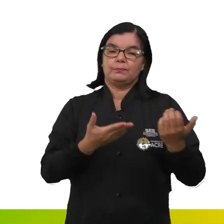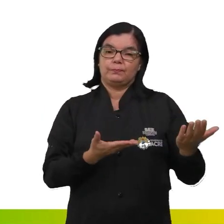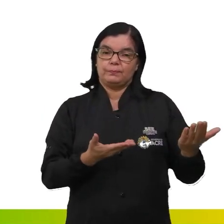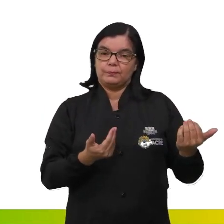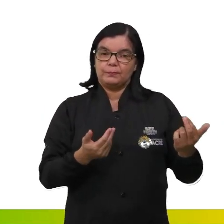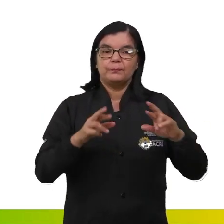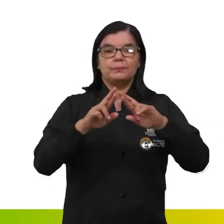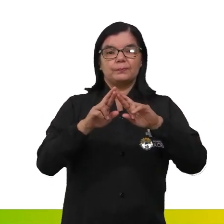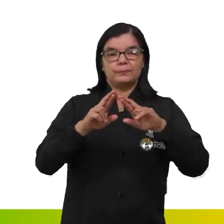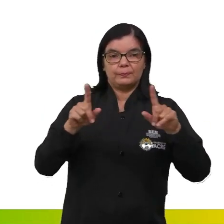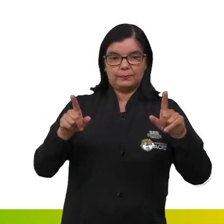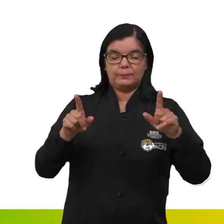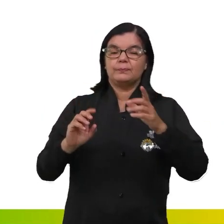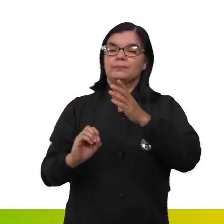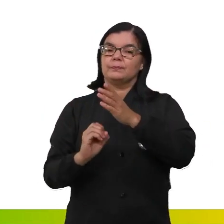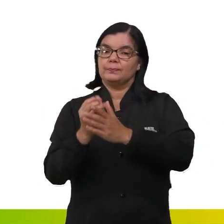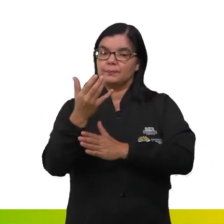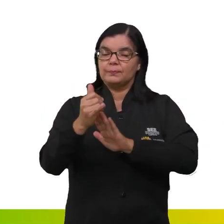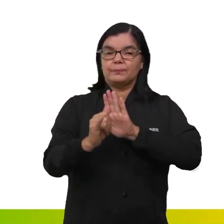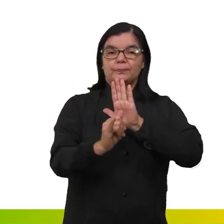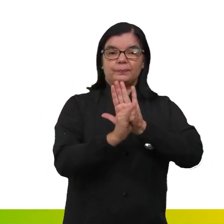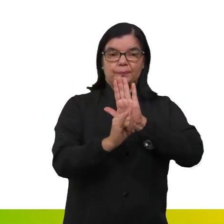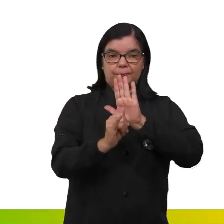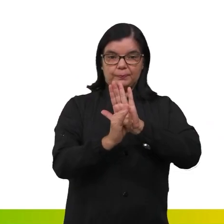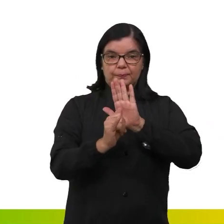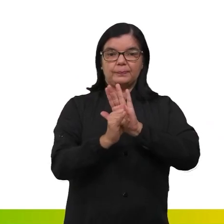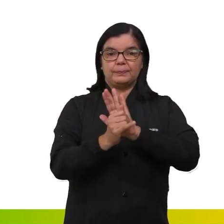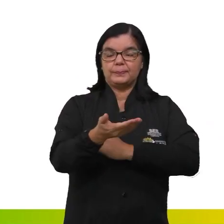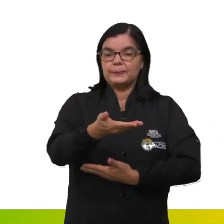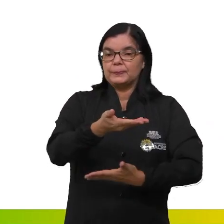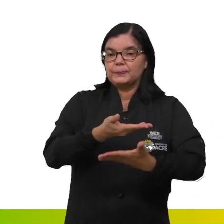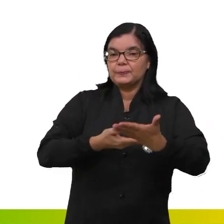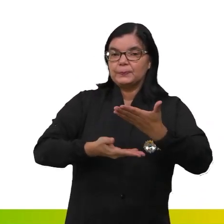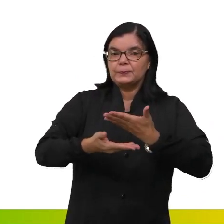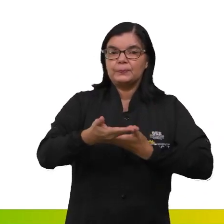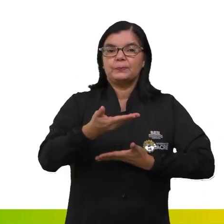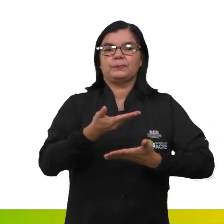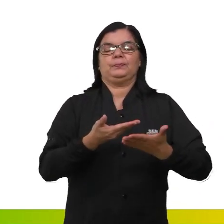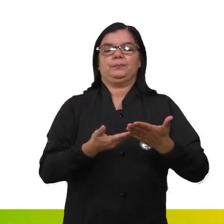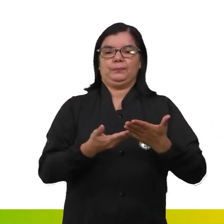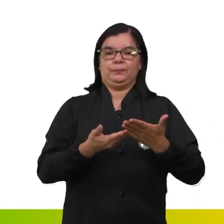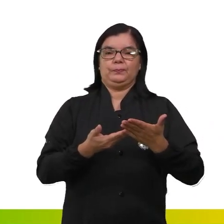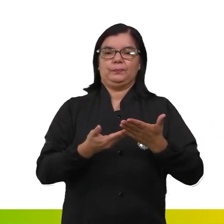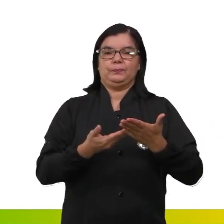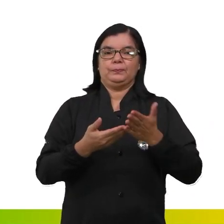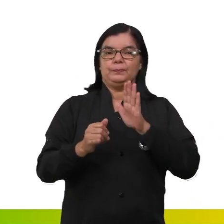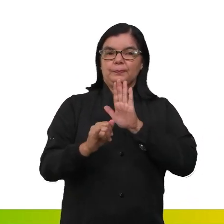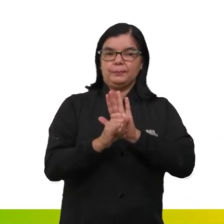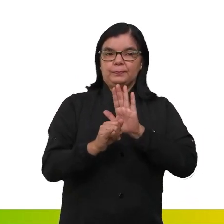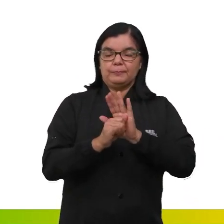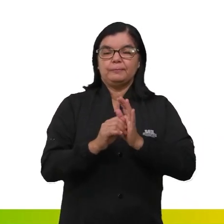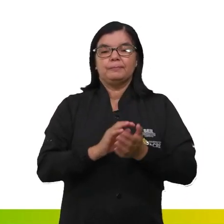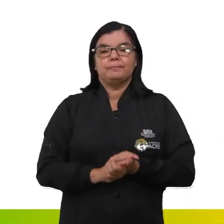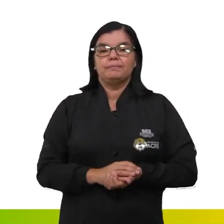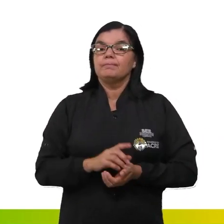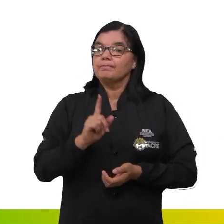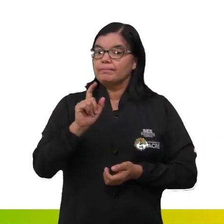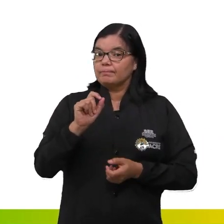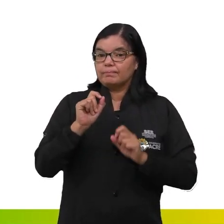onde jovens de diferentes origens e identidades integram e constroem suas